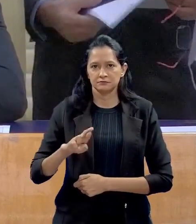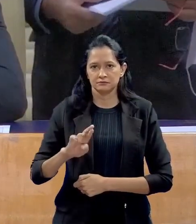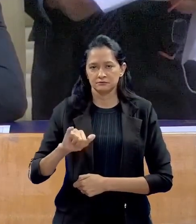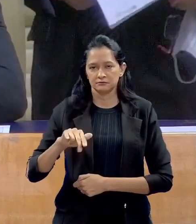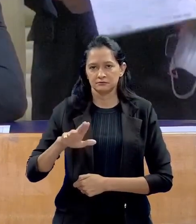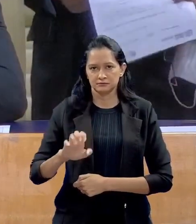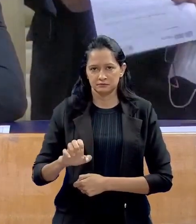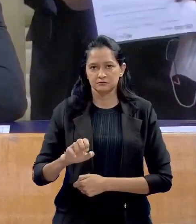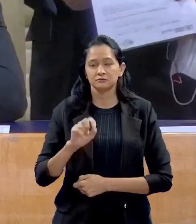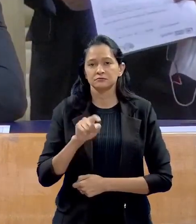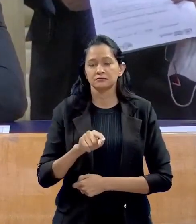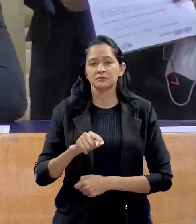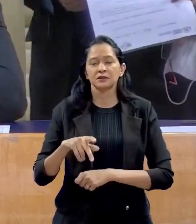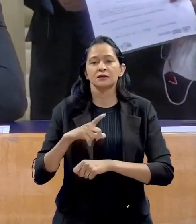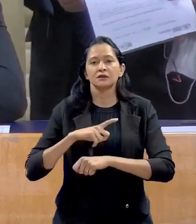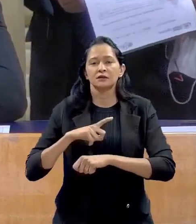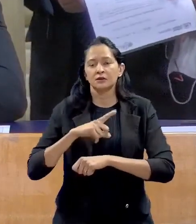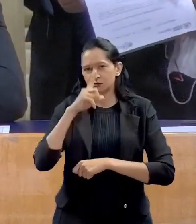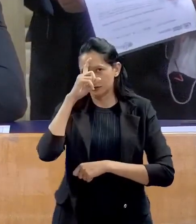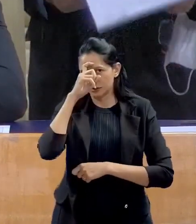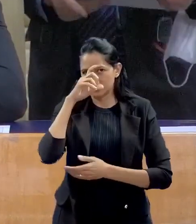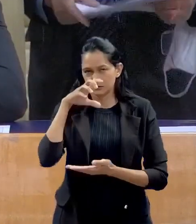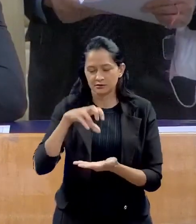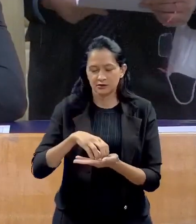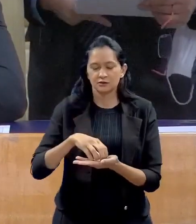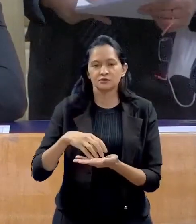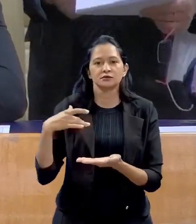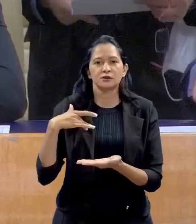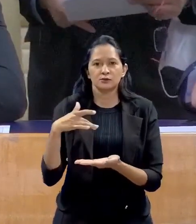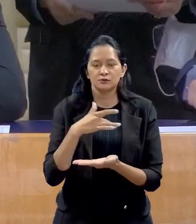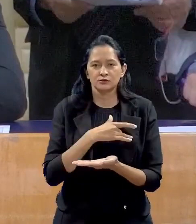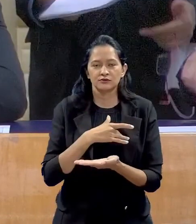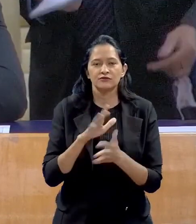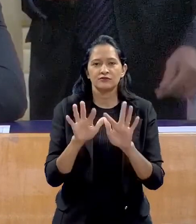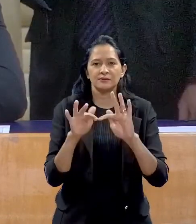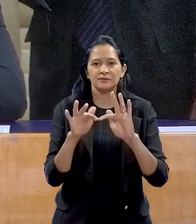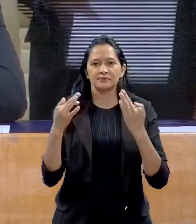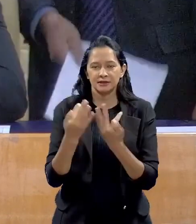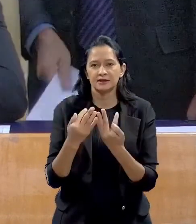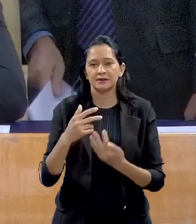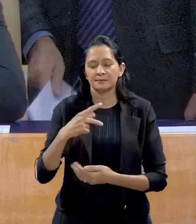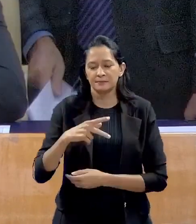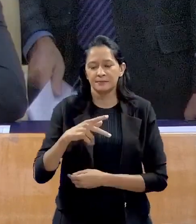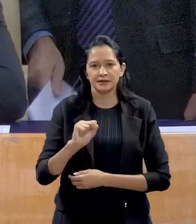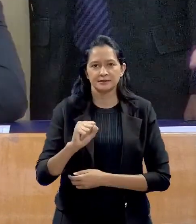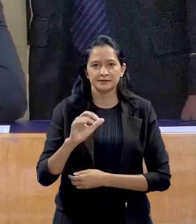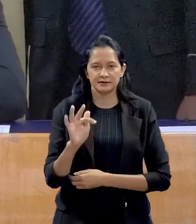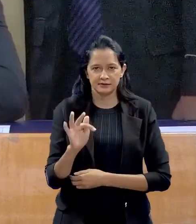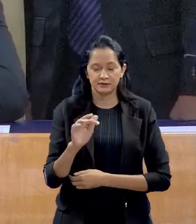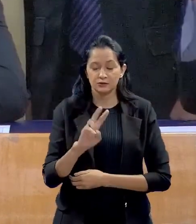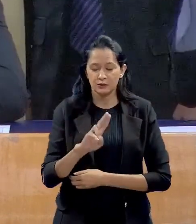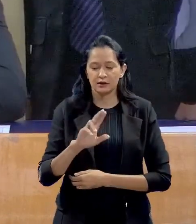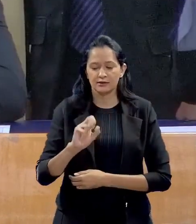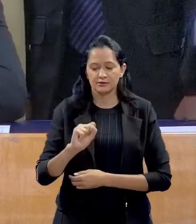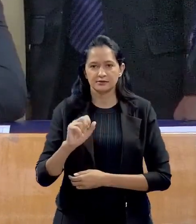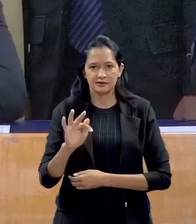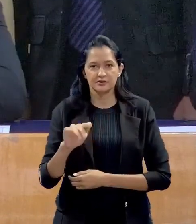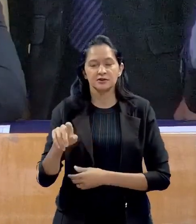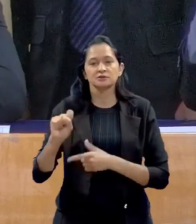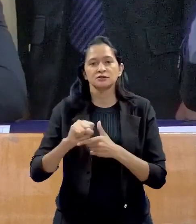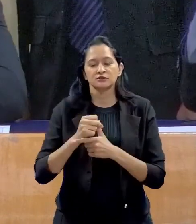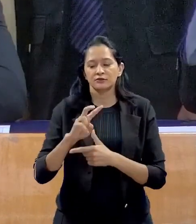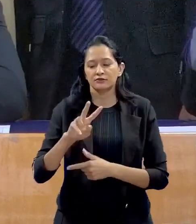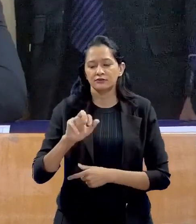Antônio Guiotti, a Unidade de Saúde da Família, USF, que é situado no residencial Vale dos Sonhos, a 1,